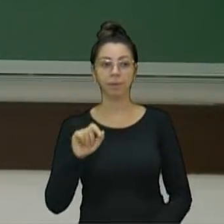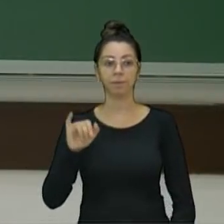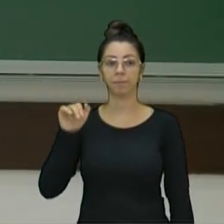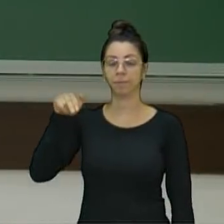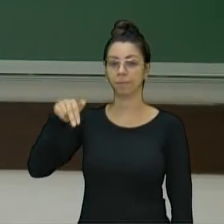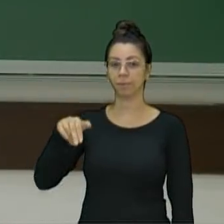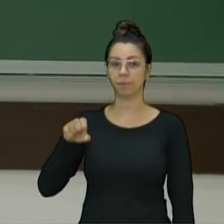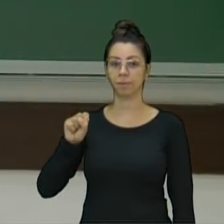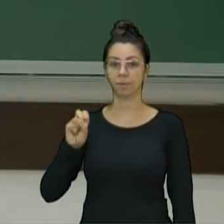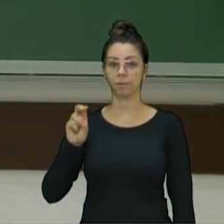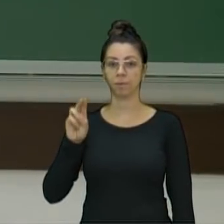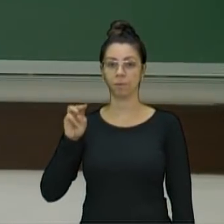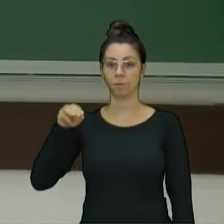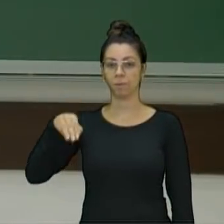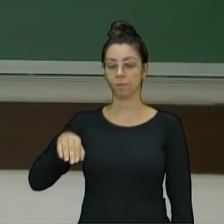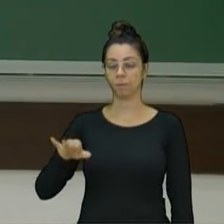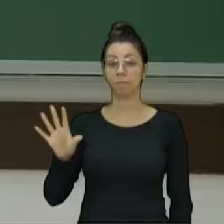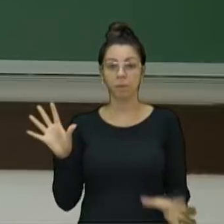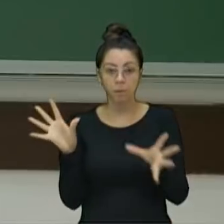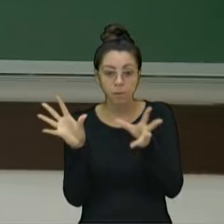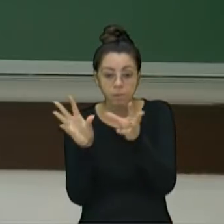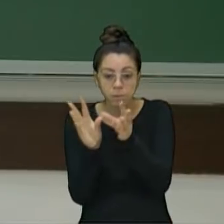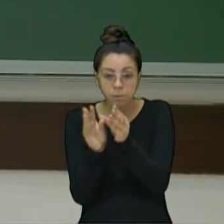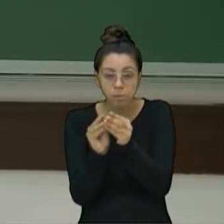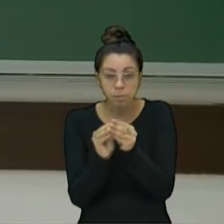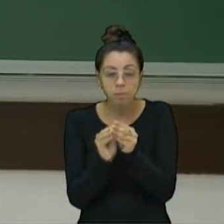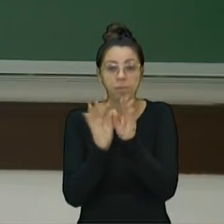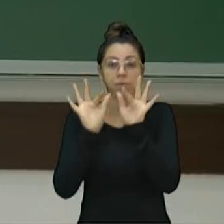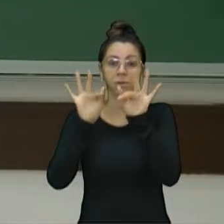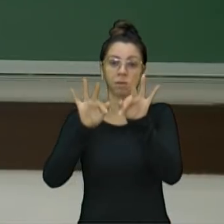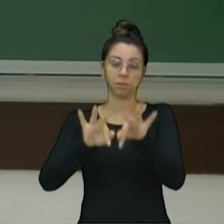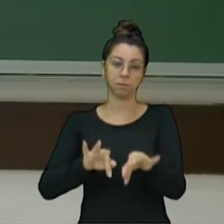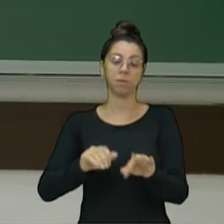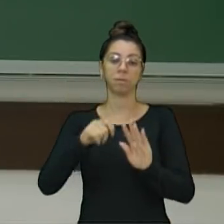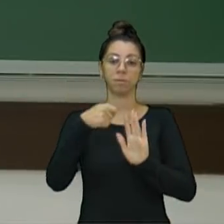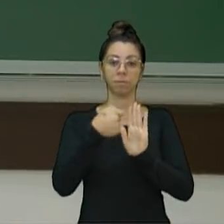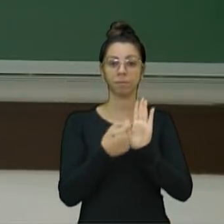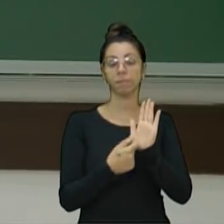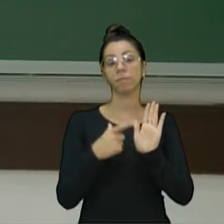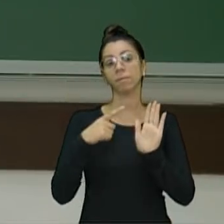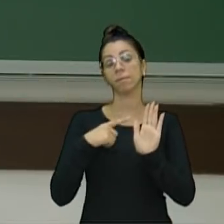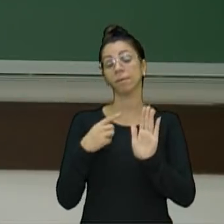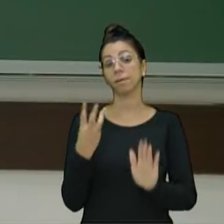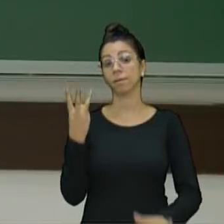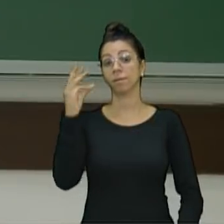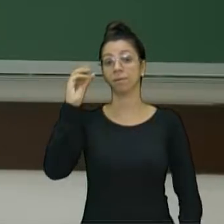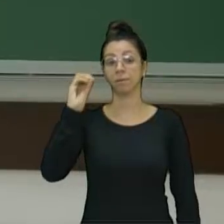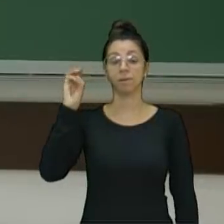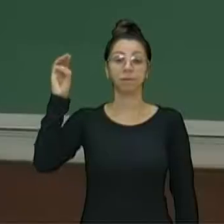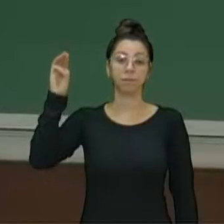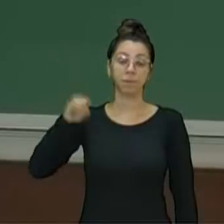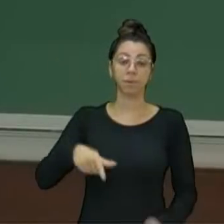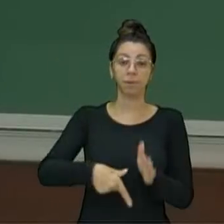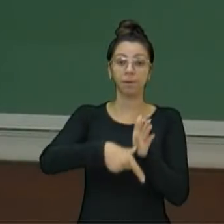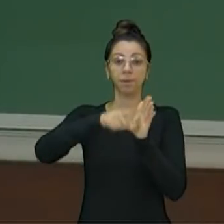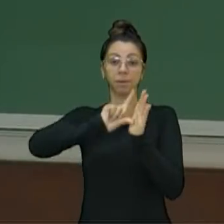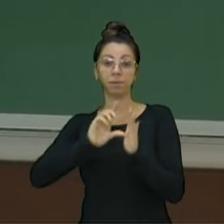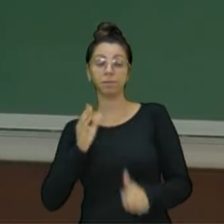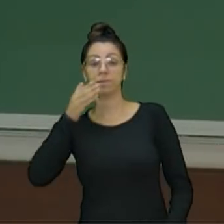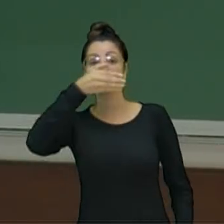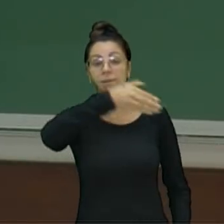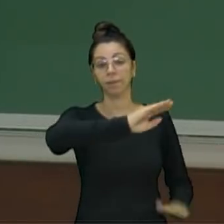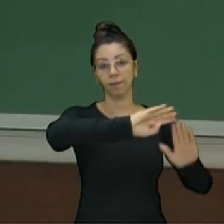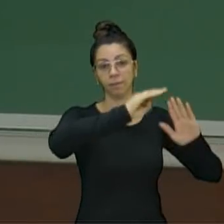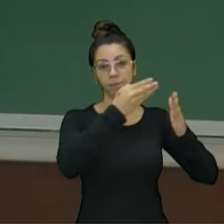em resumo. Agora ele vai finalizar o texto dele. Eu tinha apenas 30 minutos antes de ir para a escola.